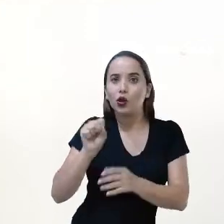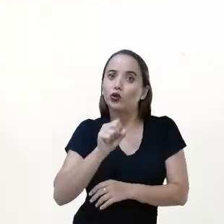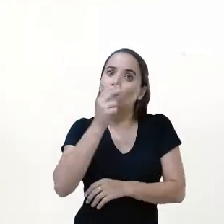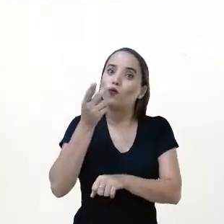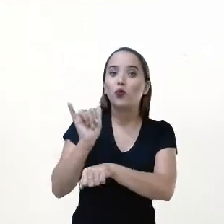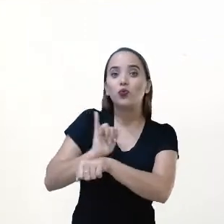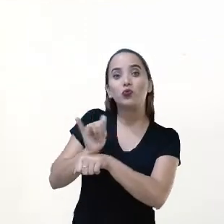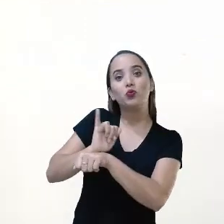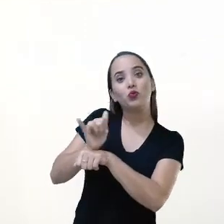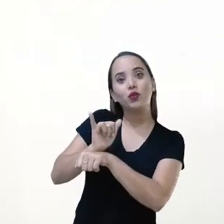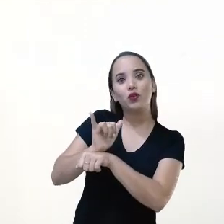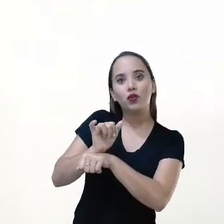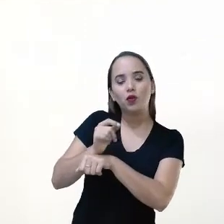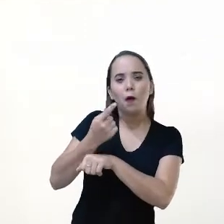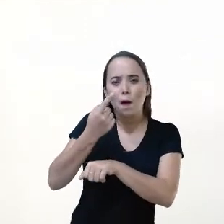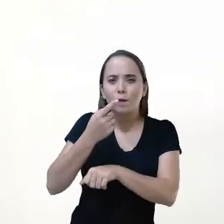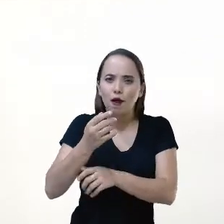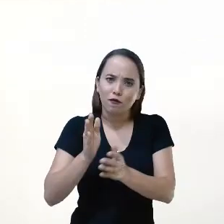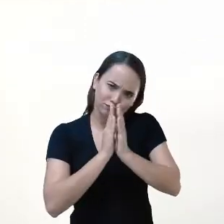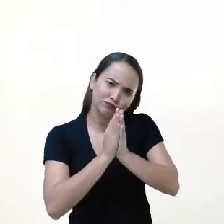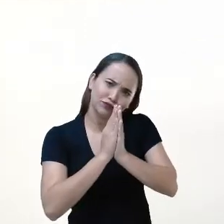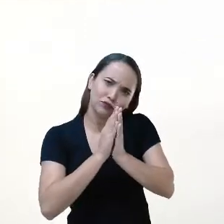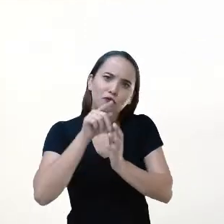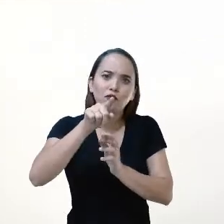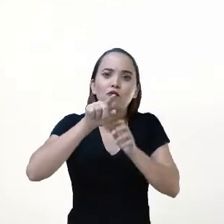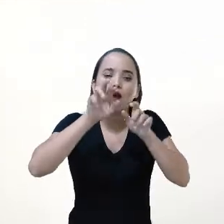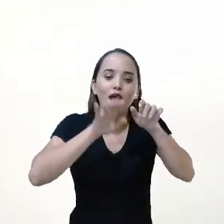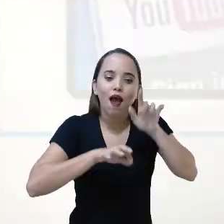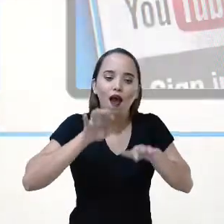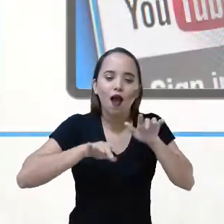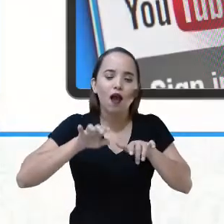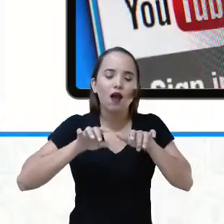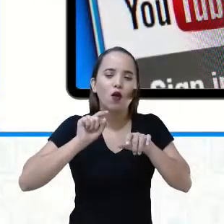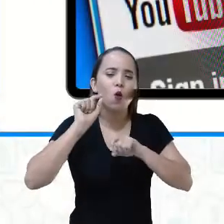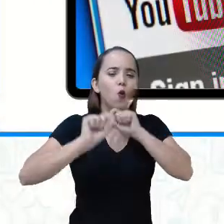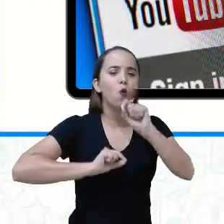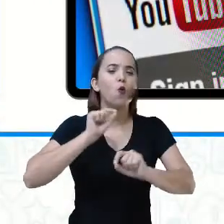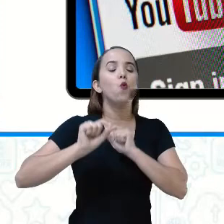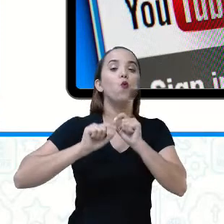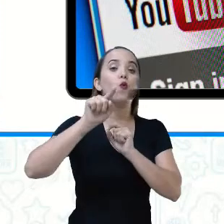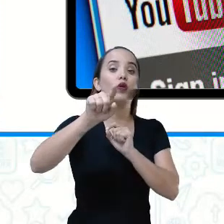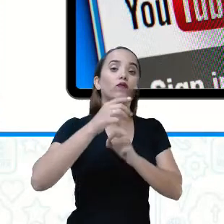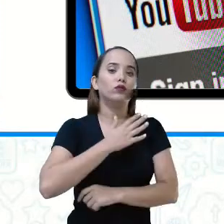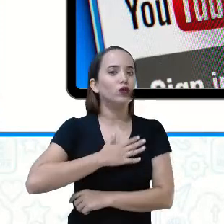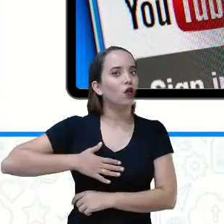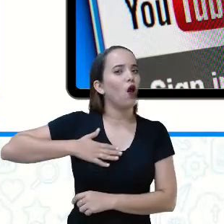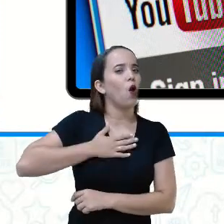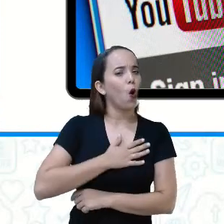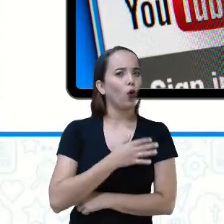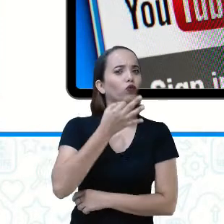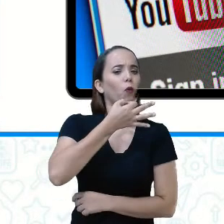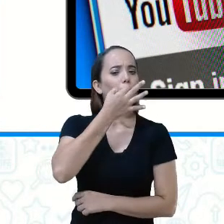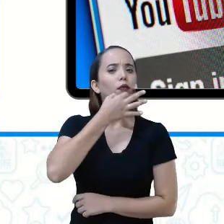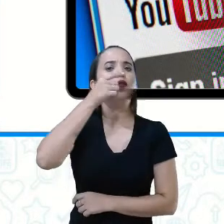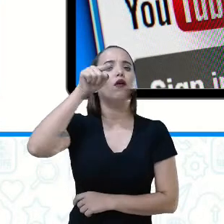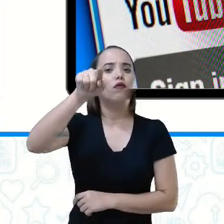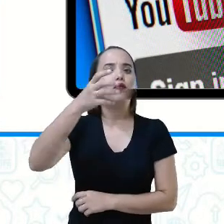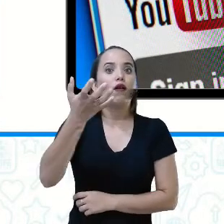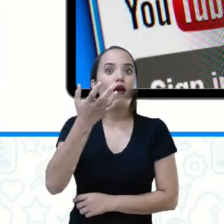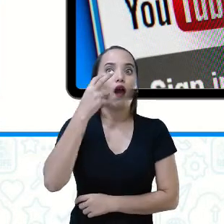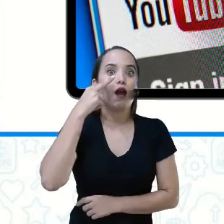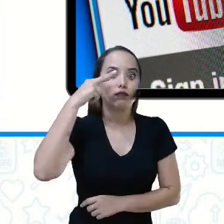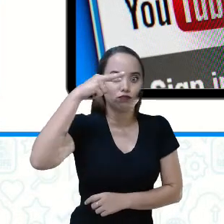o seguinte, comenta aqui embaixo o que é que você gostaria de ver por aqui também. Isso é importante. A gente